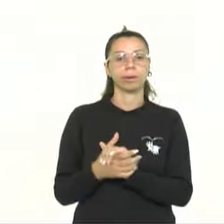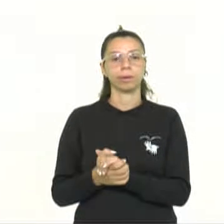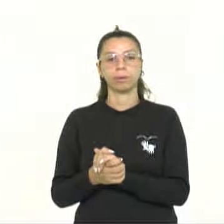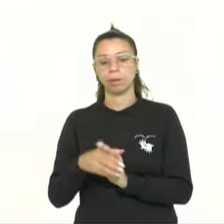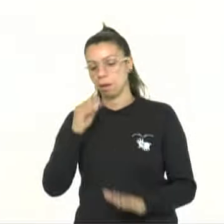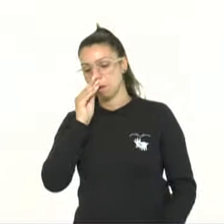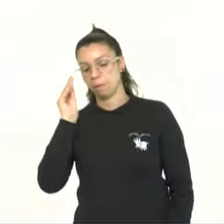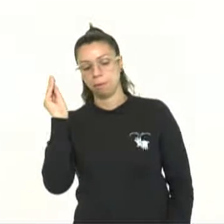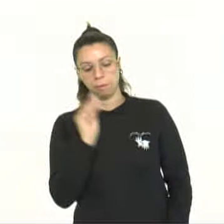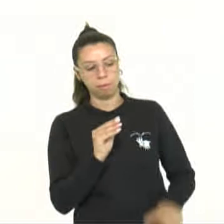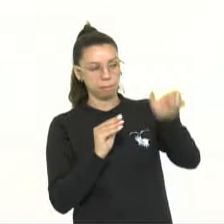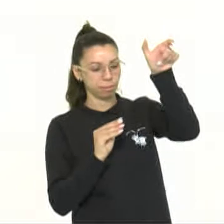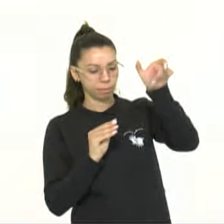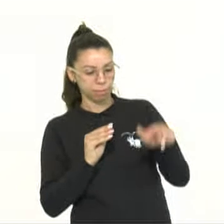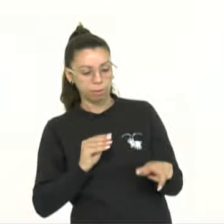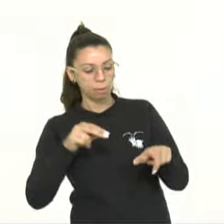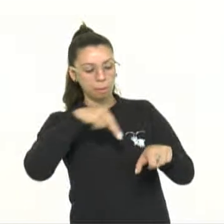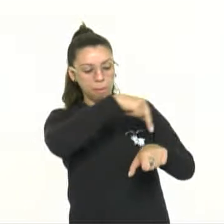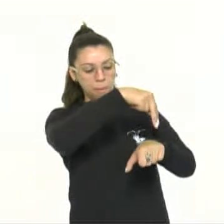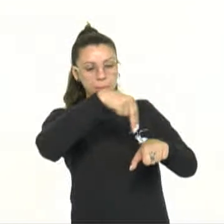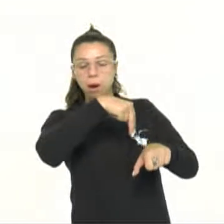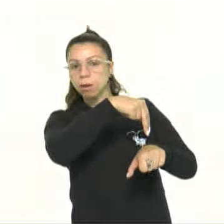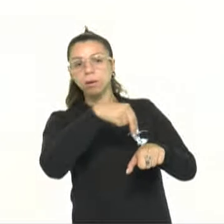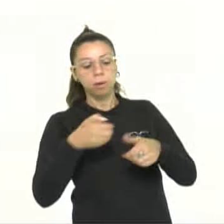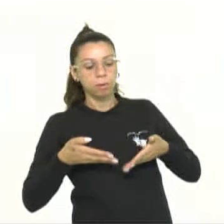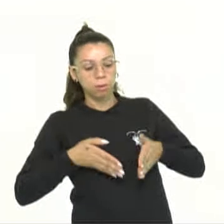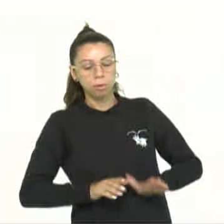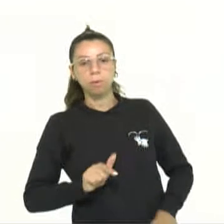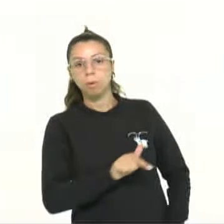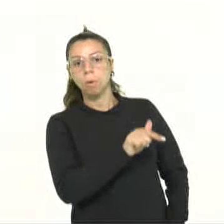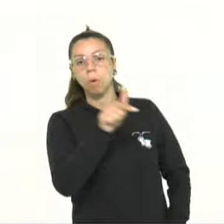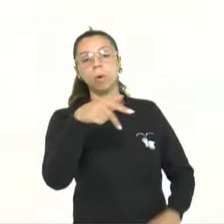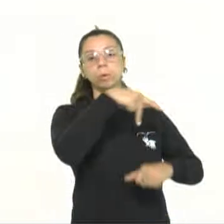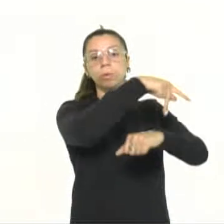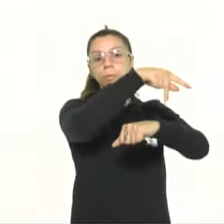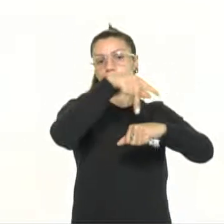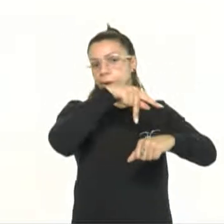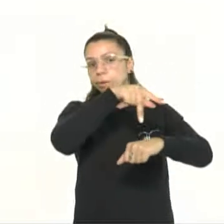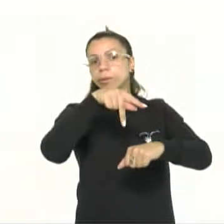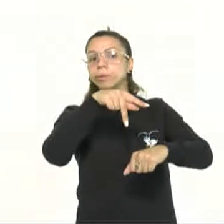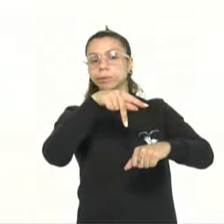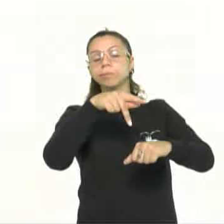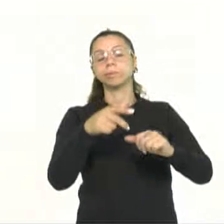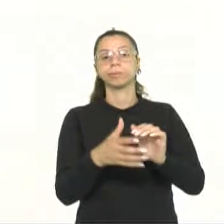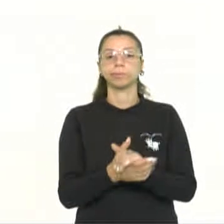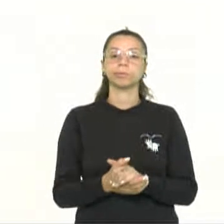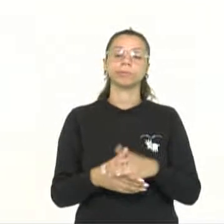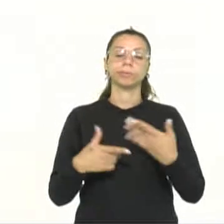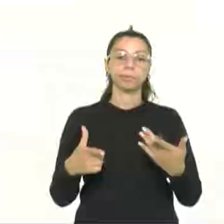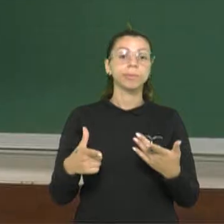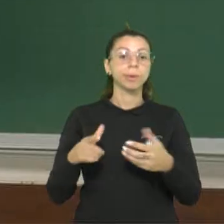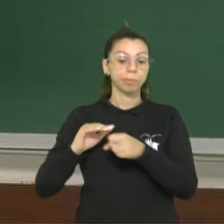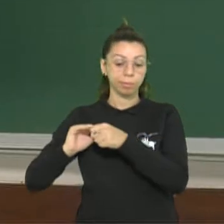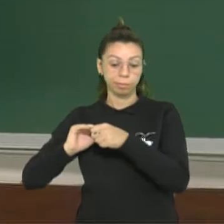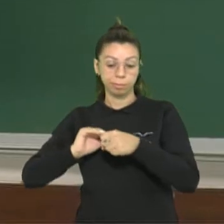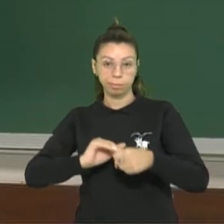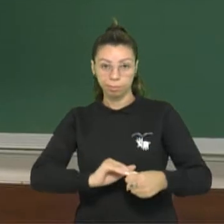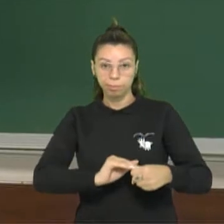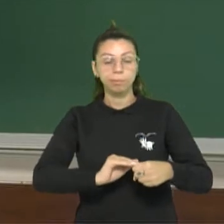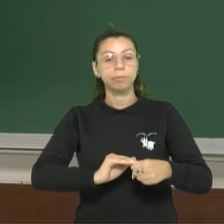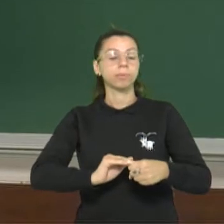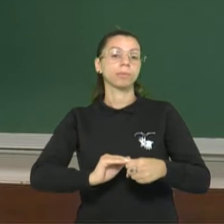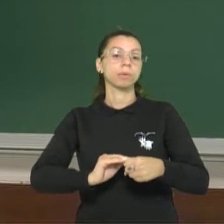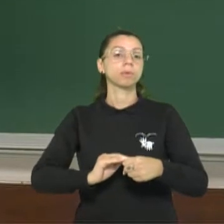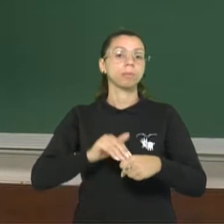la sencilla razón de que ha nacido en un sitio diferente. Então, essa discriminação sobre